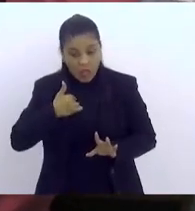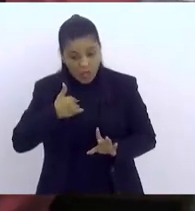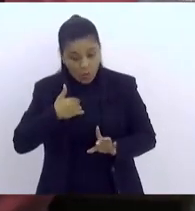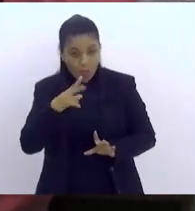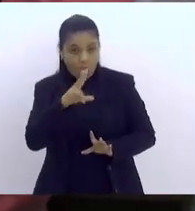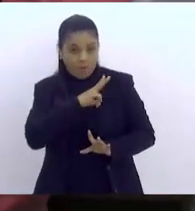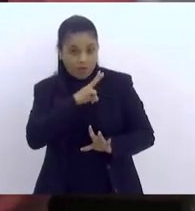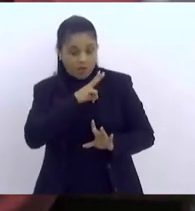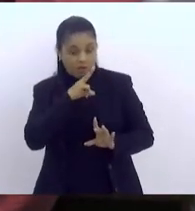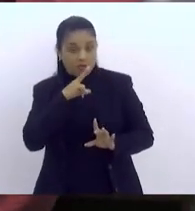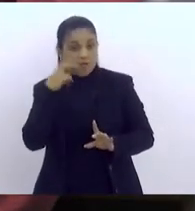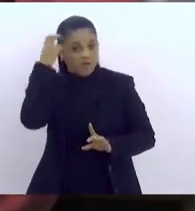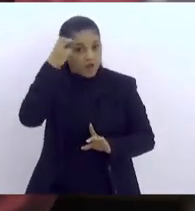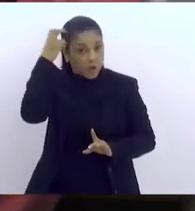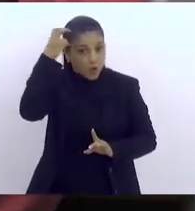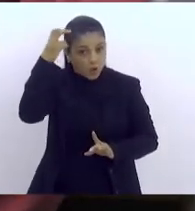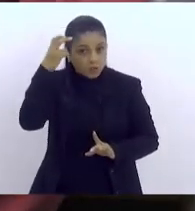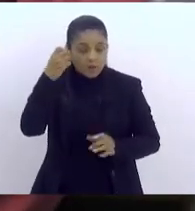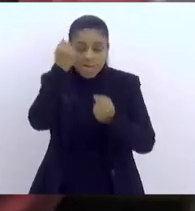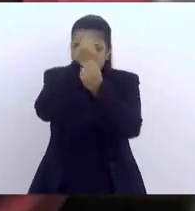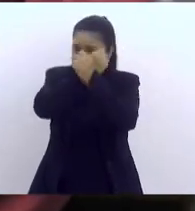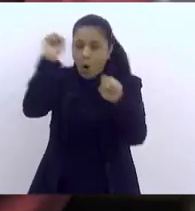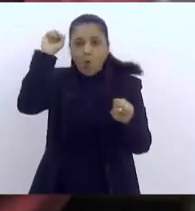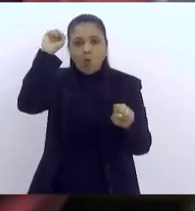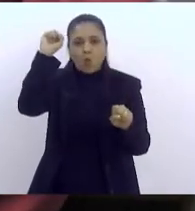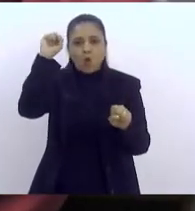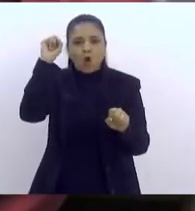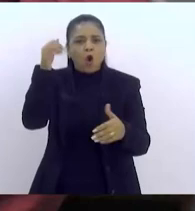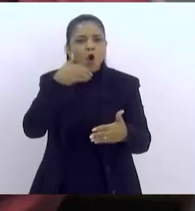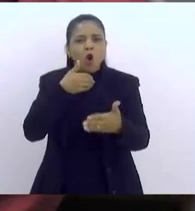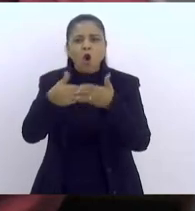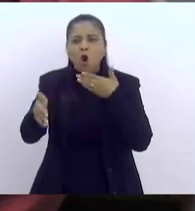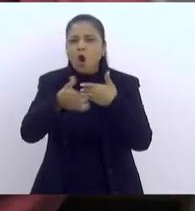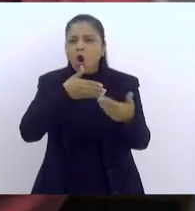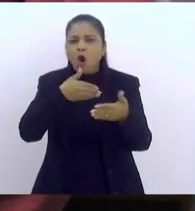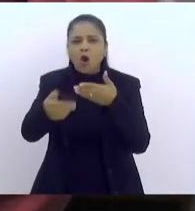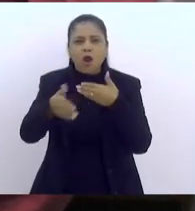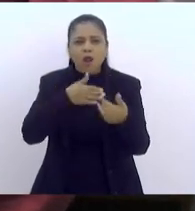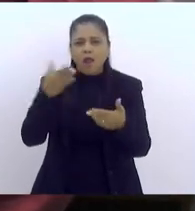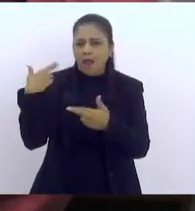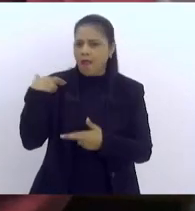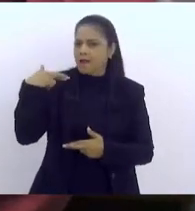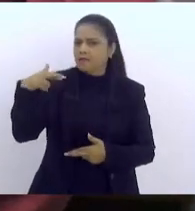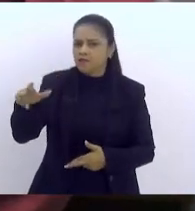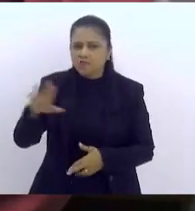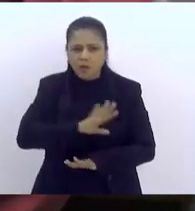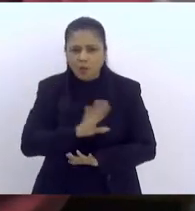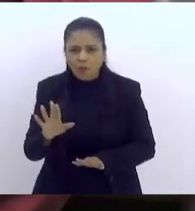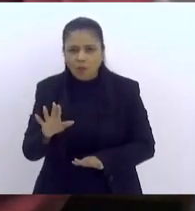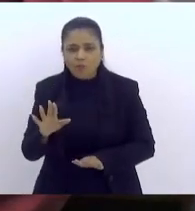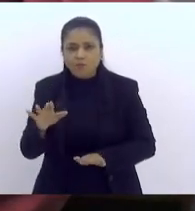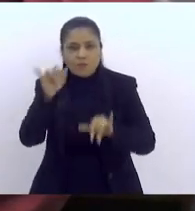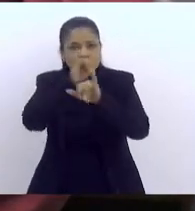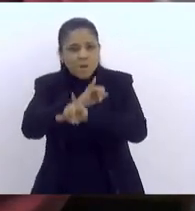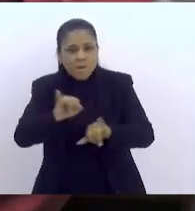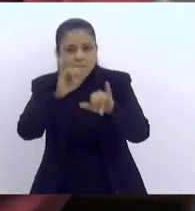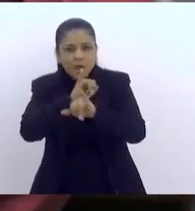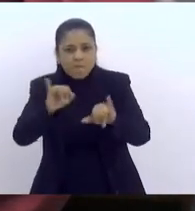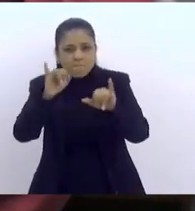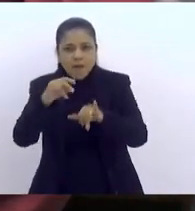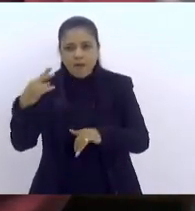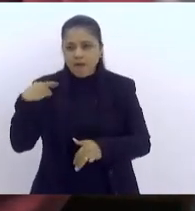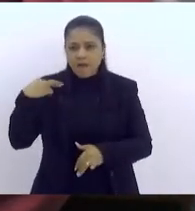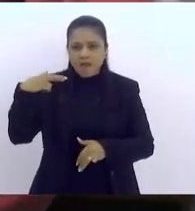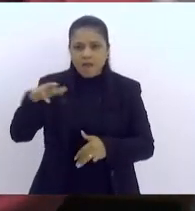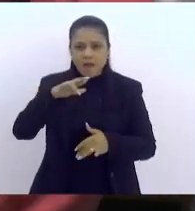Verônica, repudio, seja de qual denominação religiosa for. Profanar a religião de